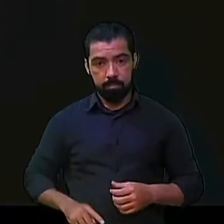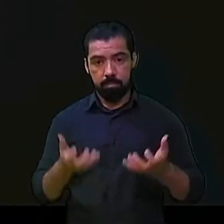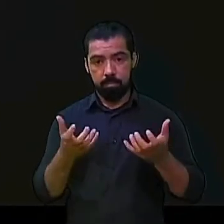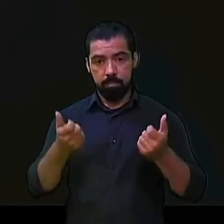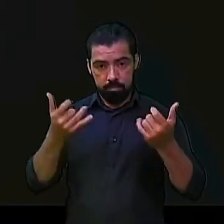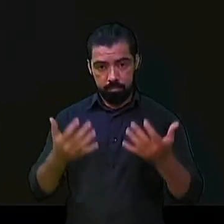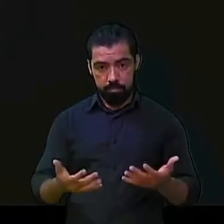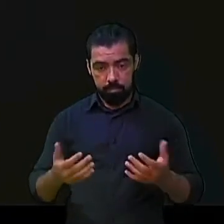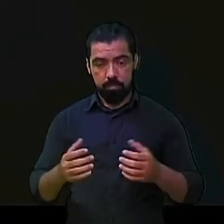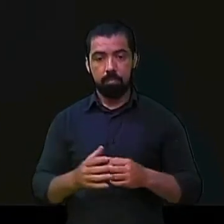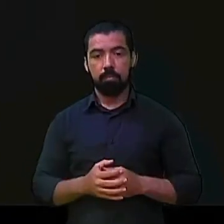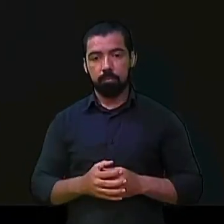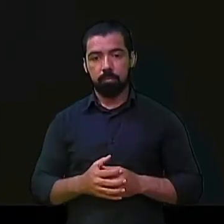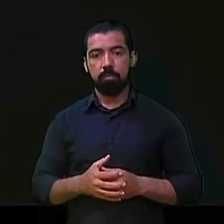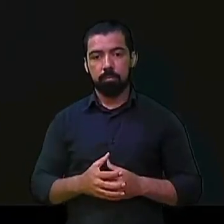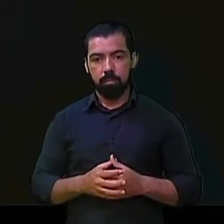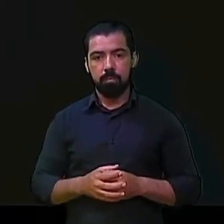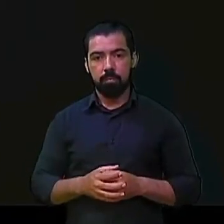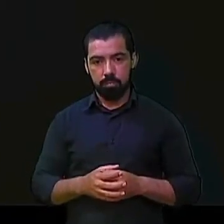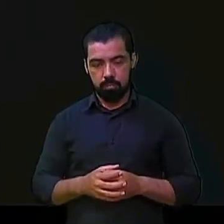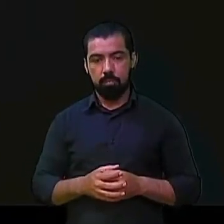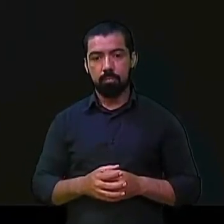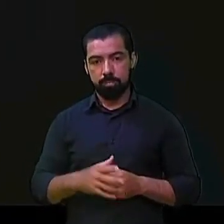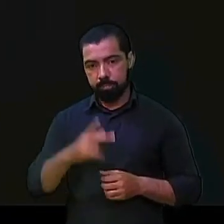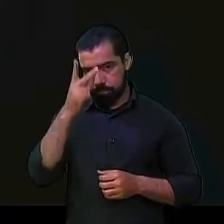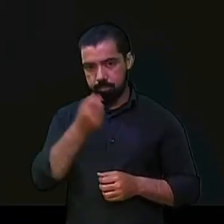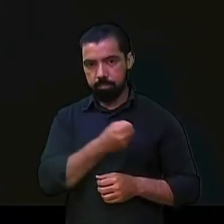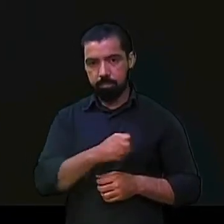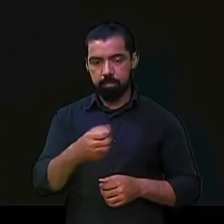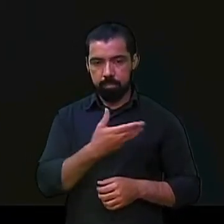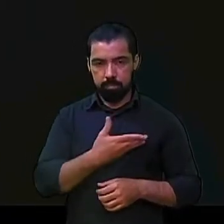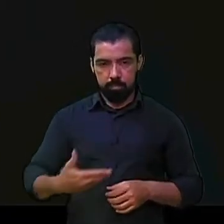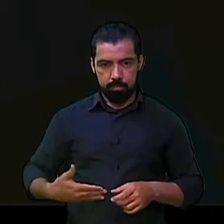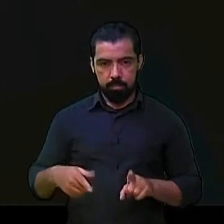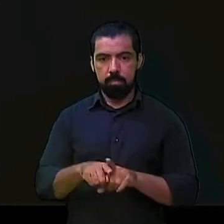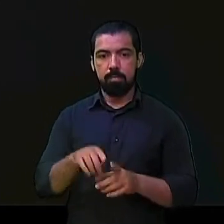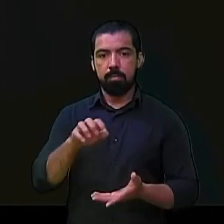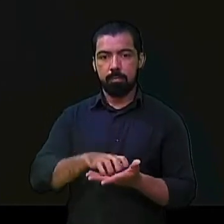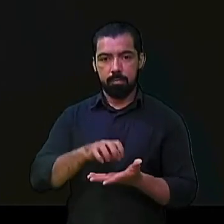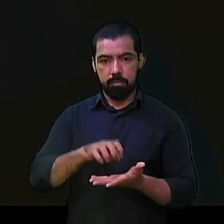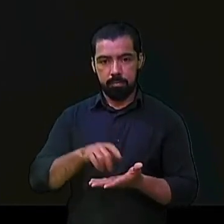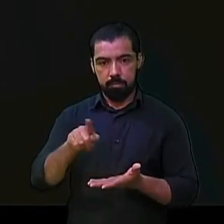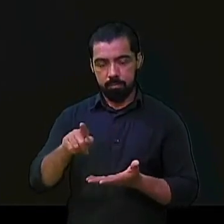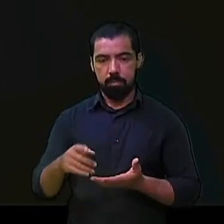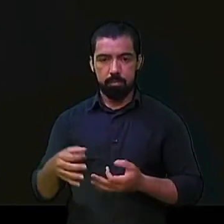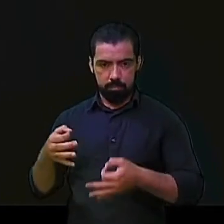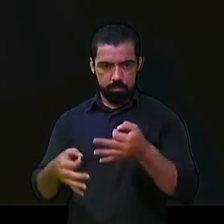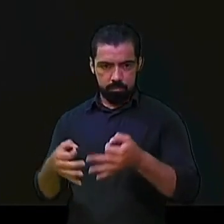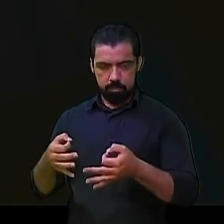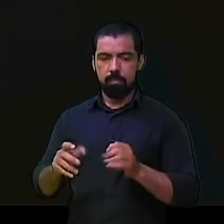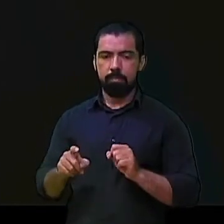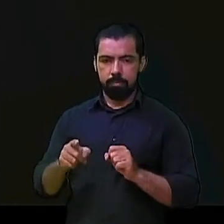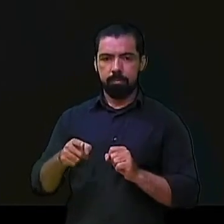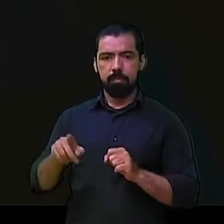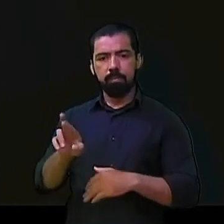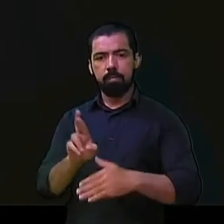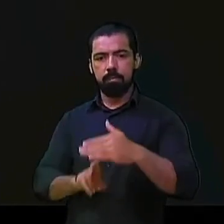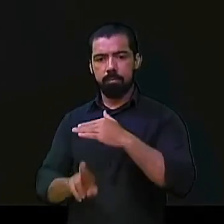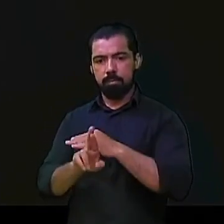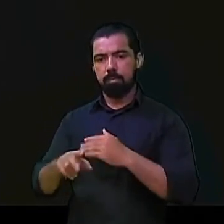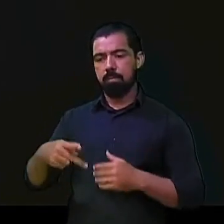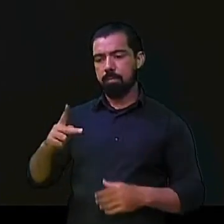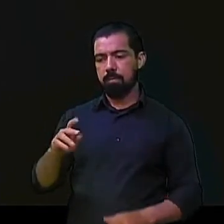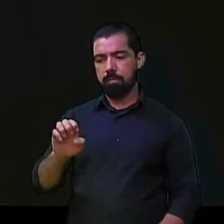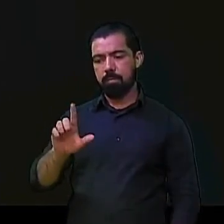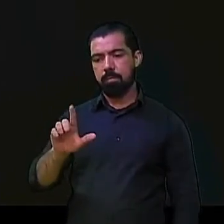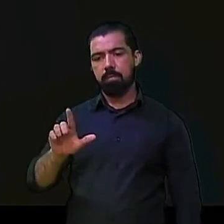trazer para os defensores públicos e os servidores do Tribunal de Justiça, seja na representação da Kelviana,